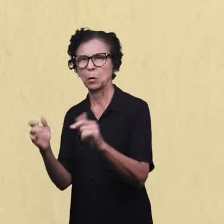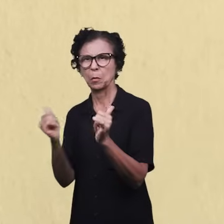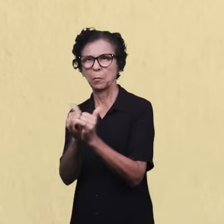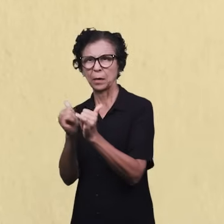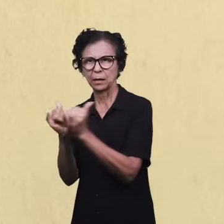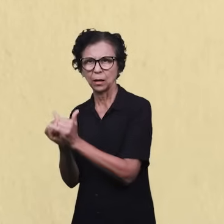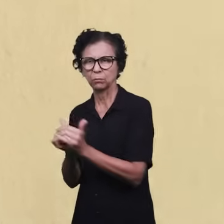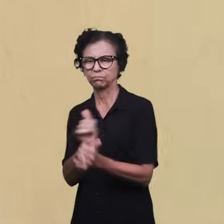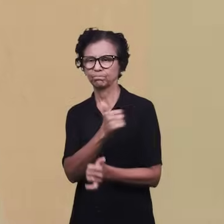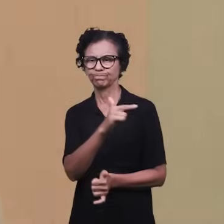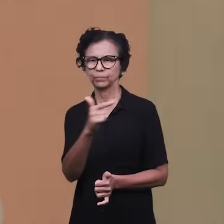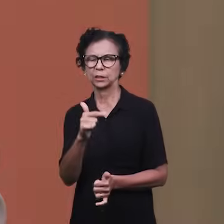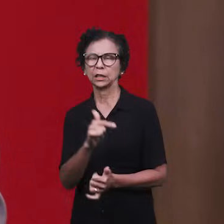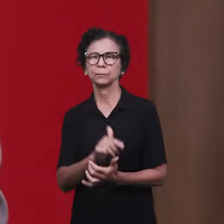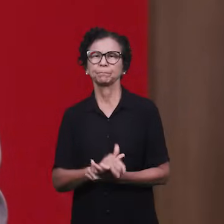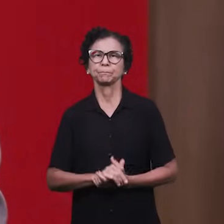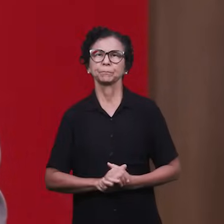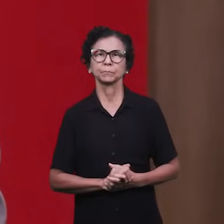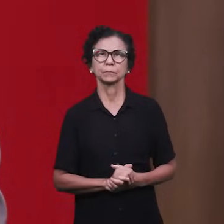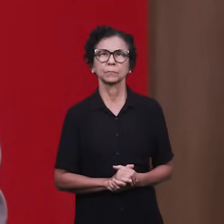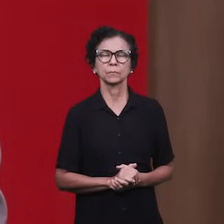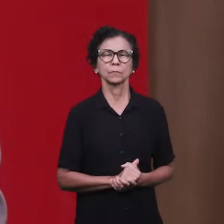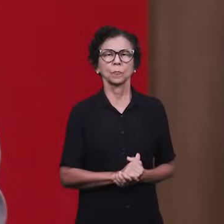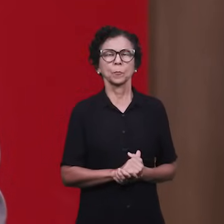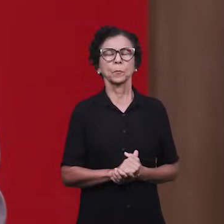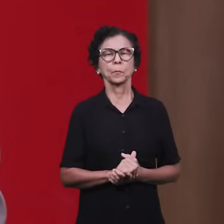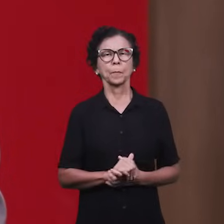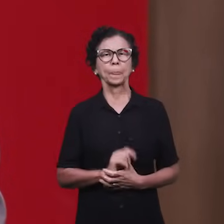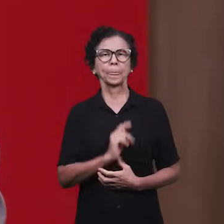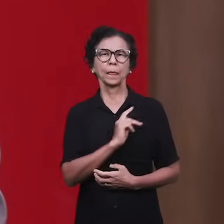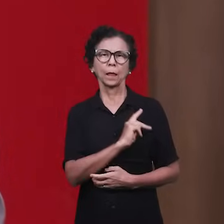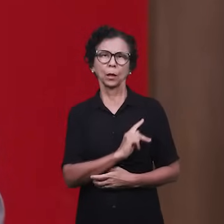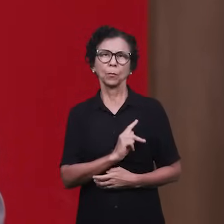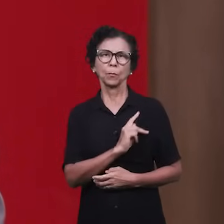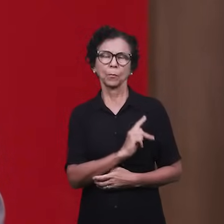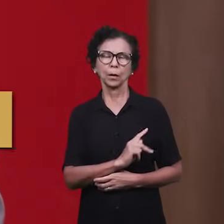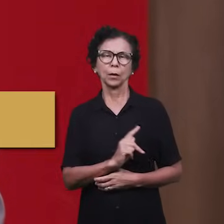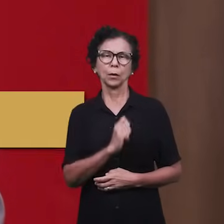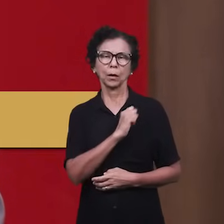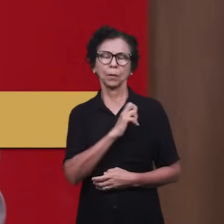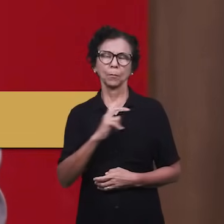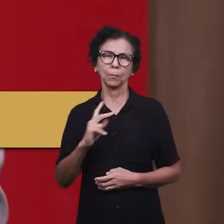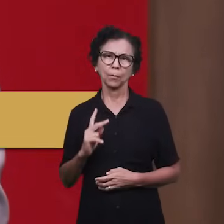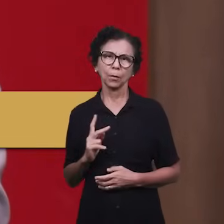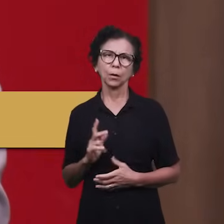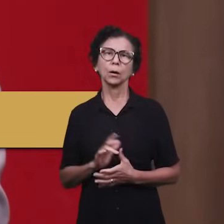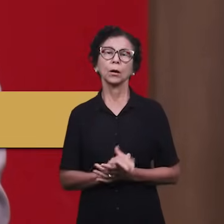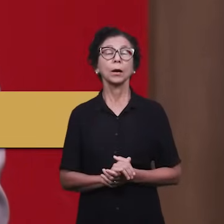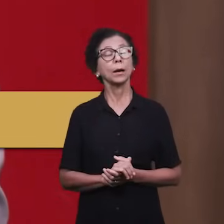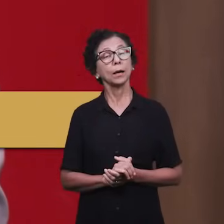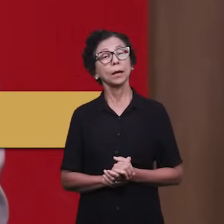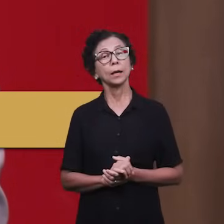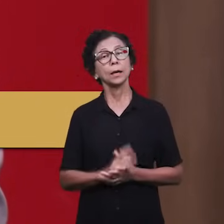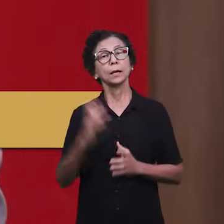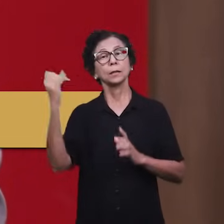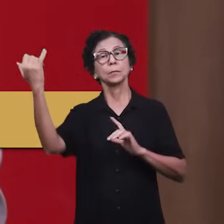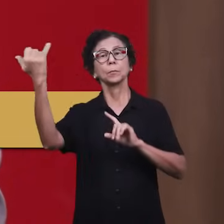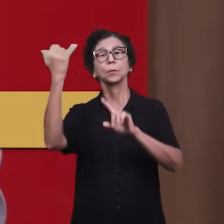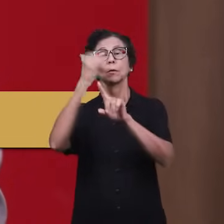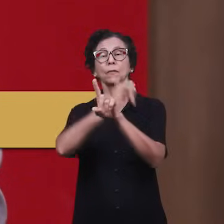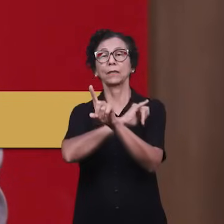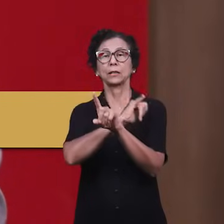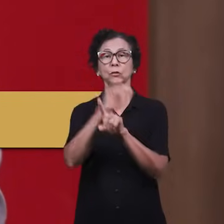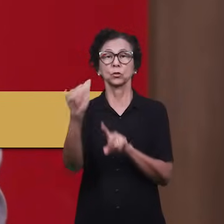rebanho. Então essa palavra aqui foi deixada pelo apóstolo Paulo, e ele profetiza acerca